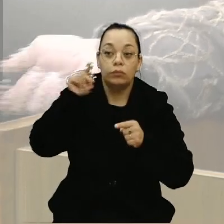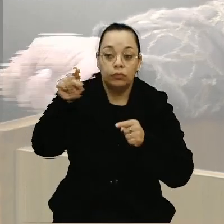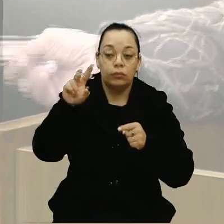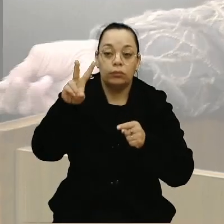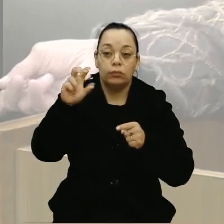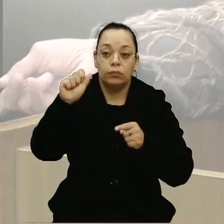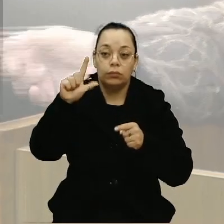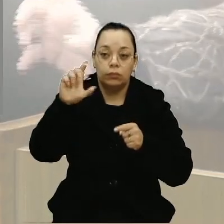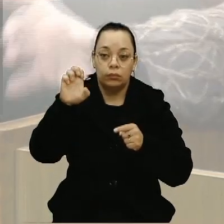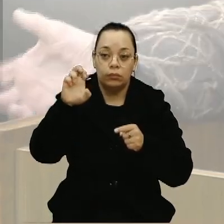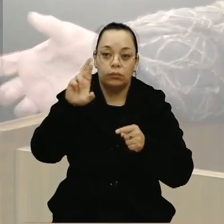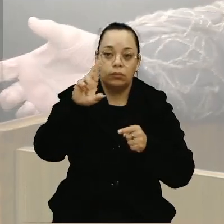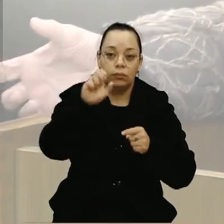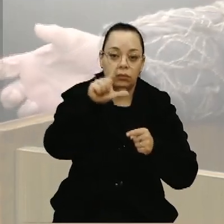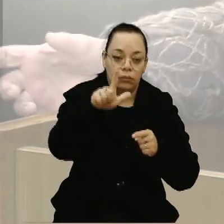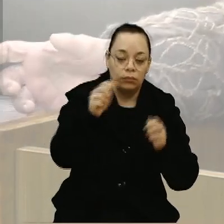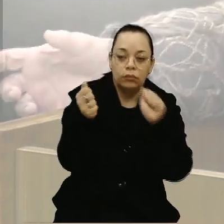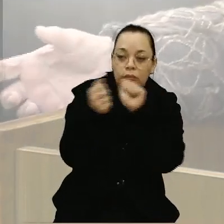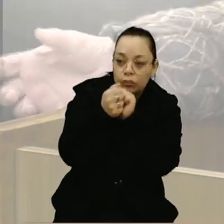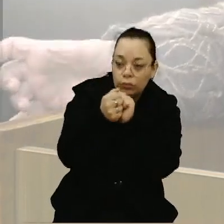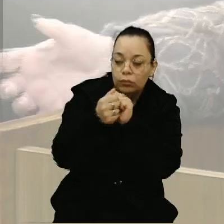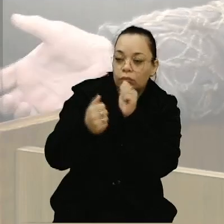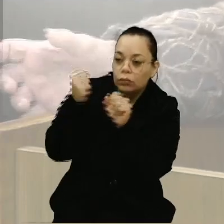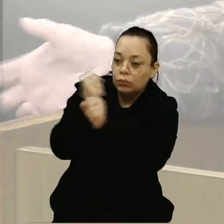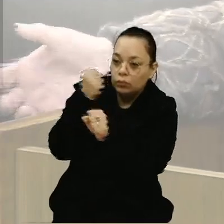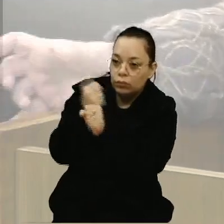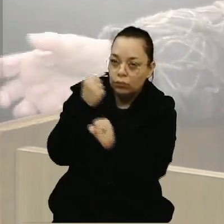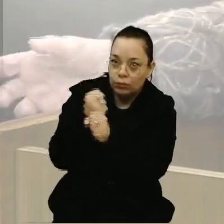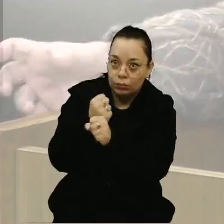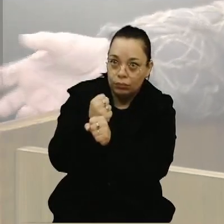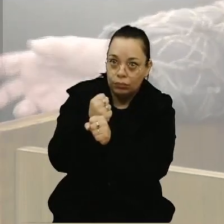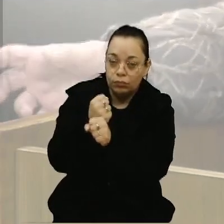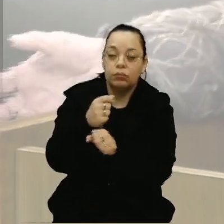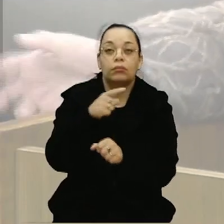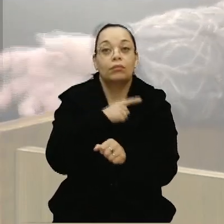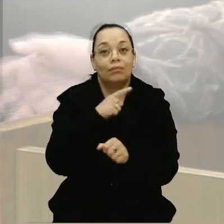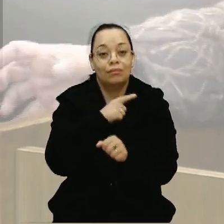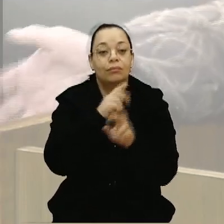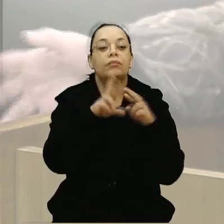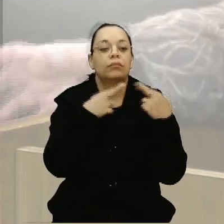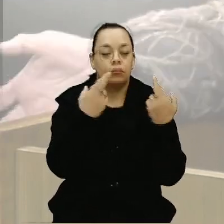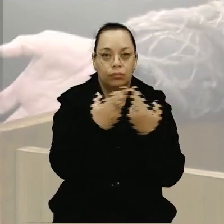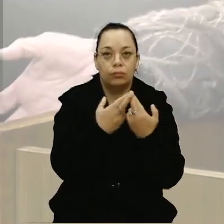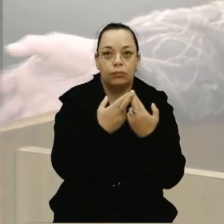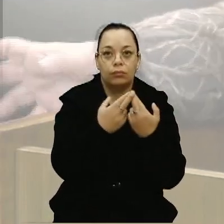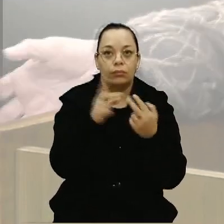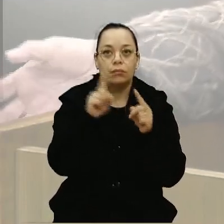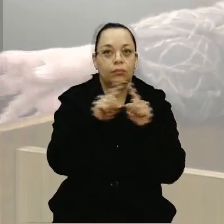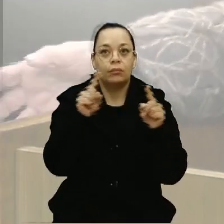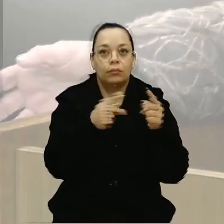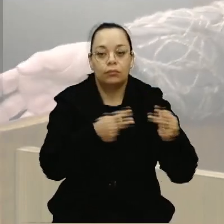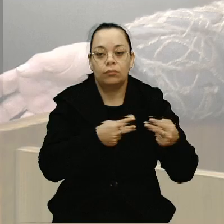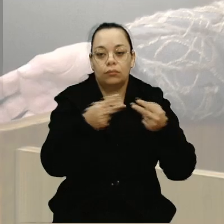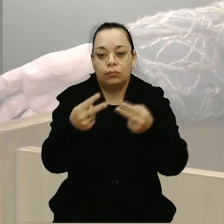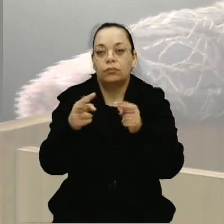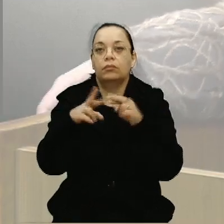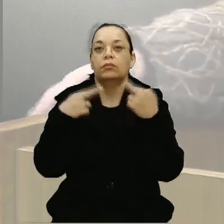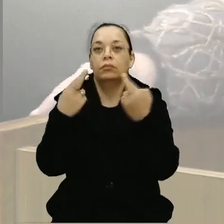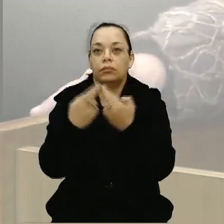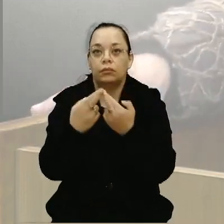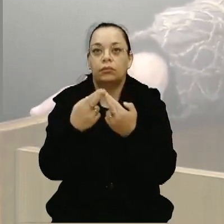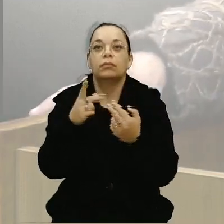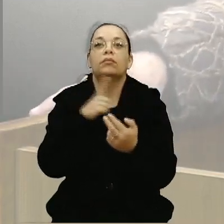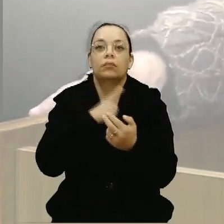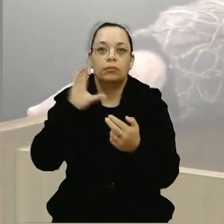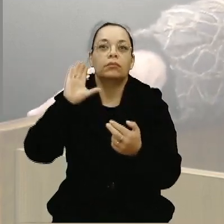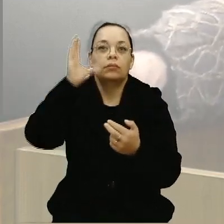Real para fazer junto essa obra. E a gente sabe que ocorreu essa reunião. A gente só não foi convidado para a reunião, mas a gente sabe que